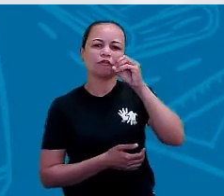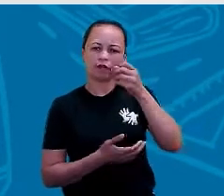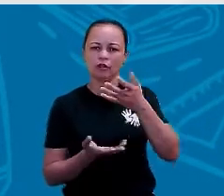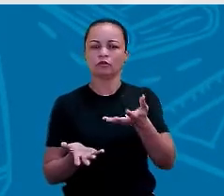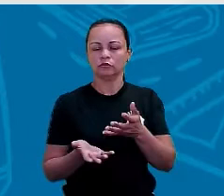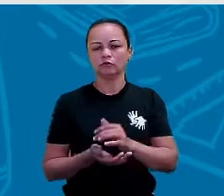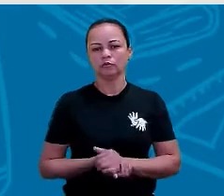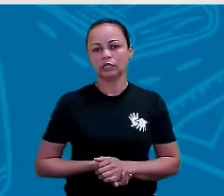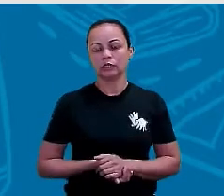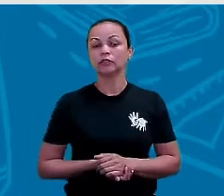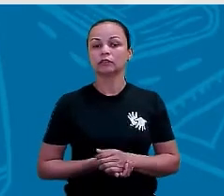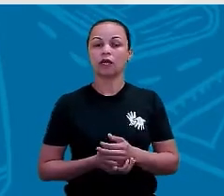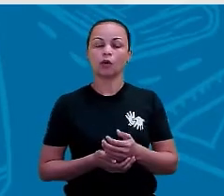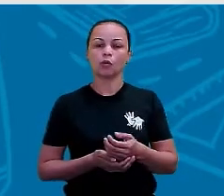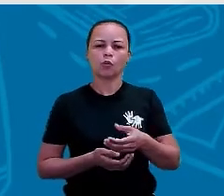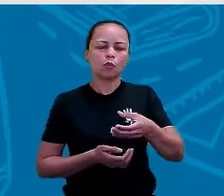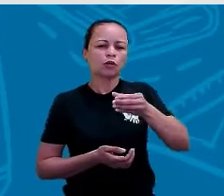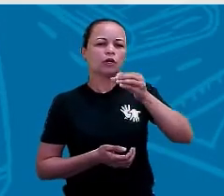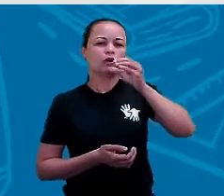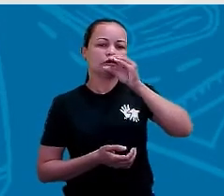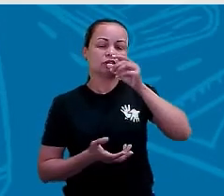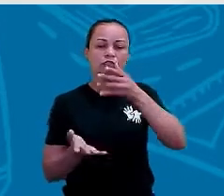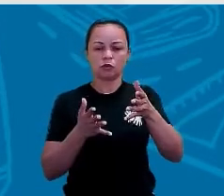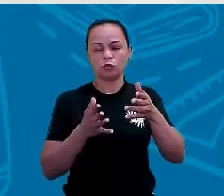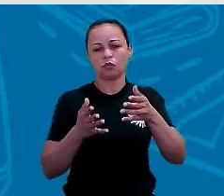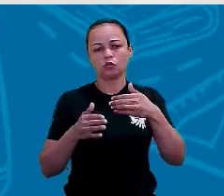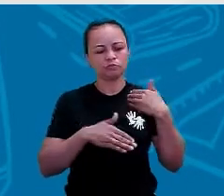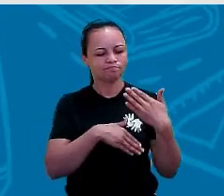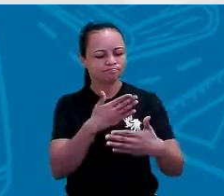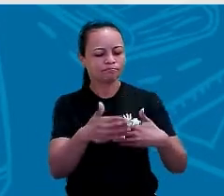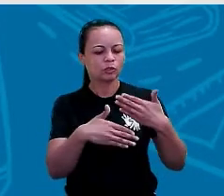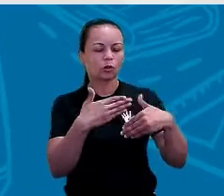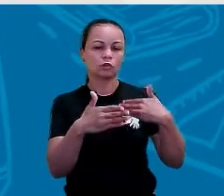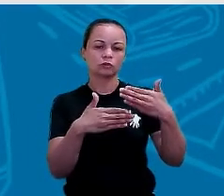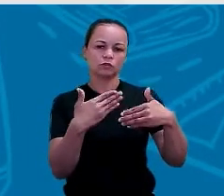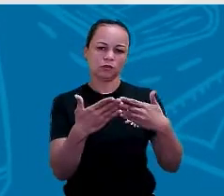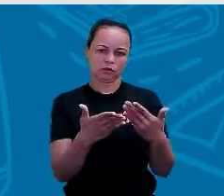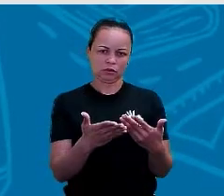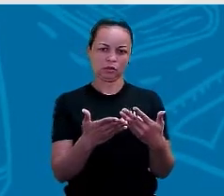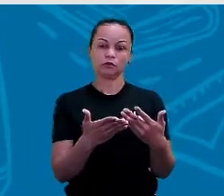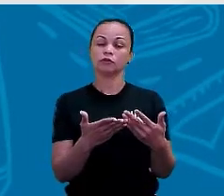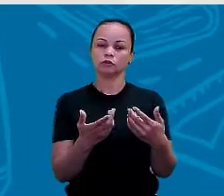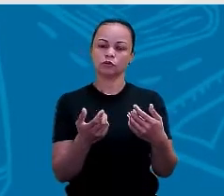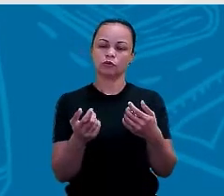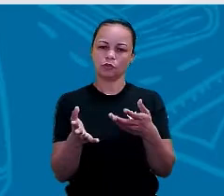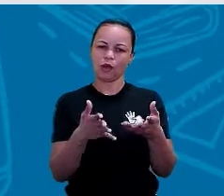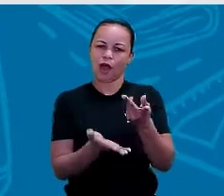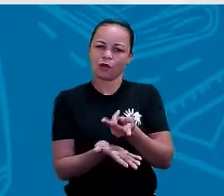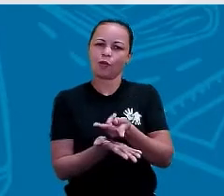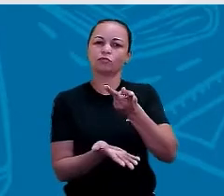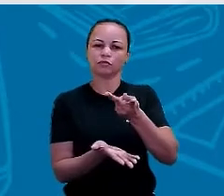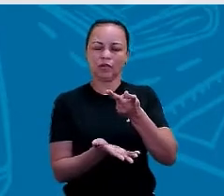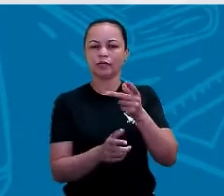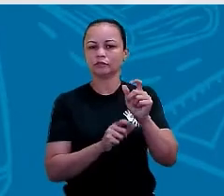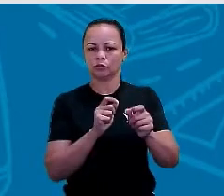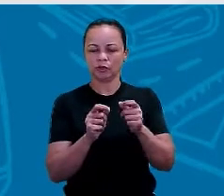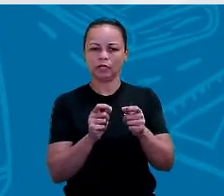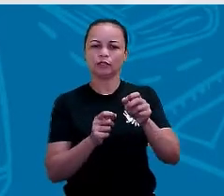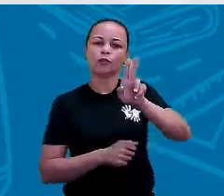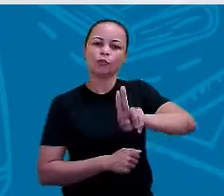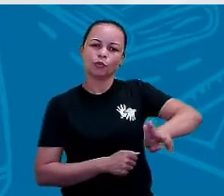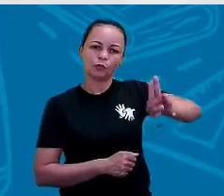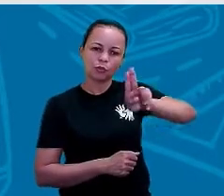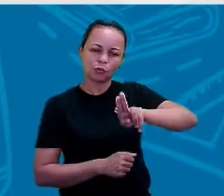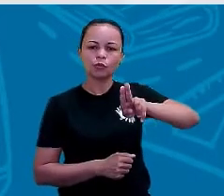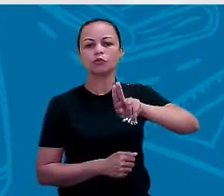são bebidas, que são produzidas, cujo processo produtivo se dá através da